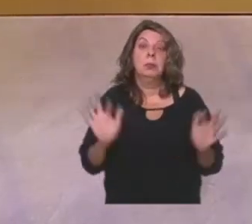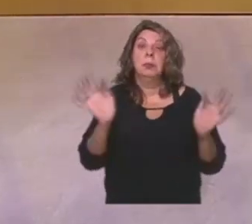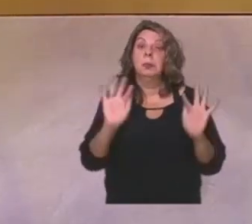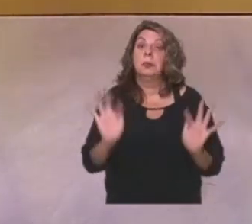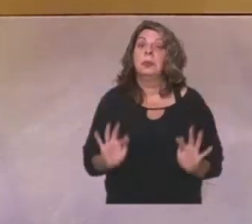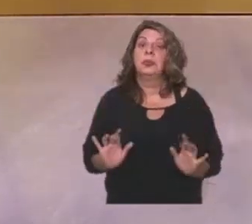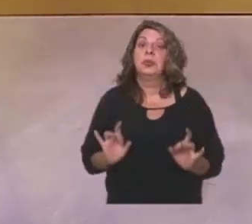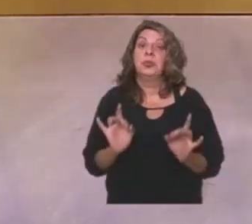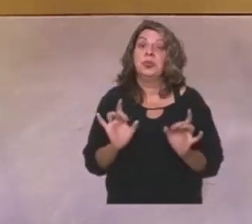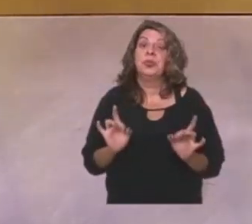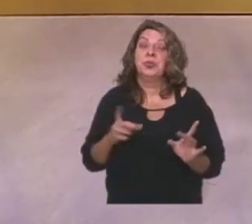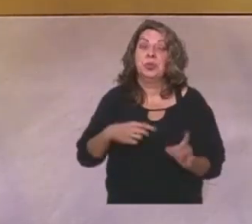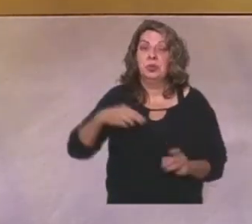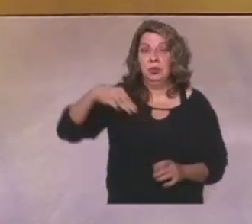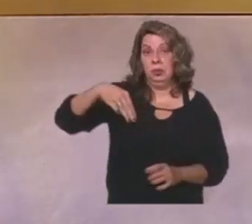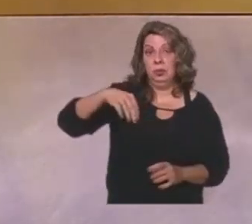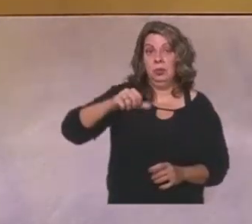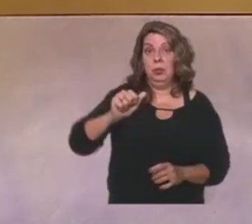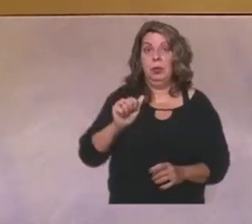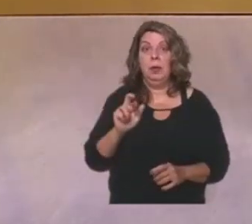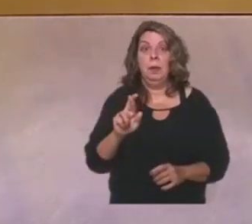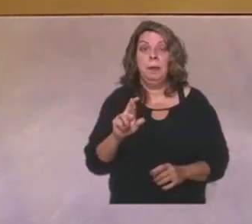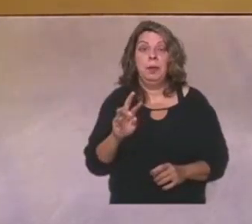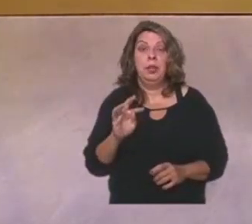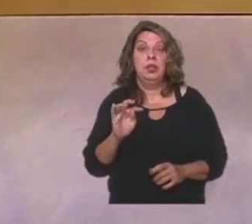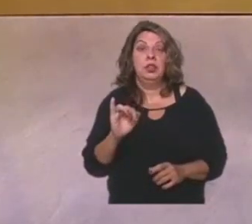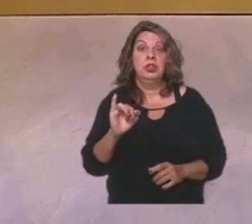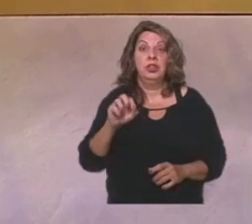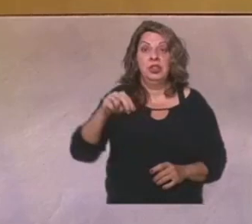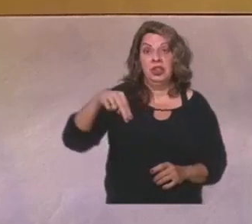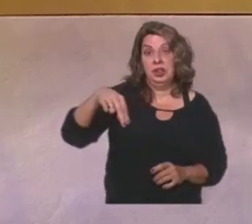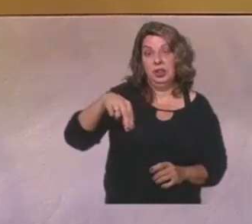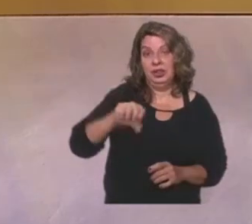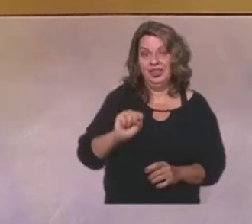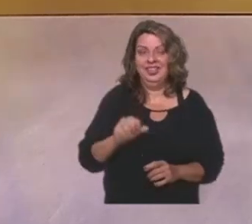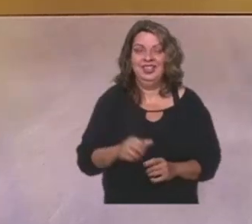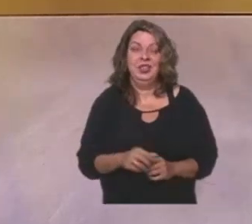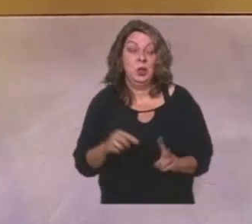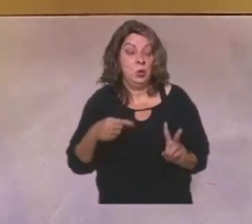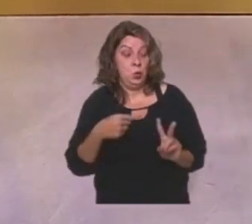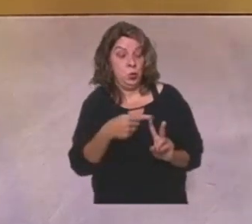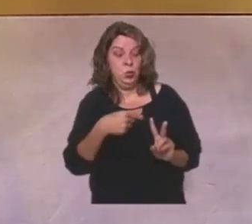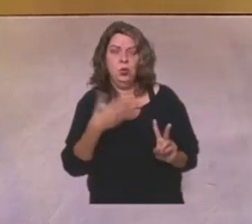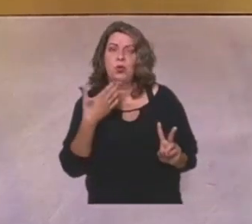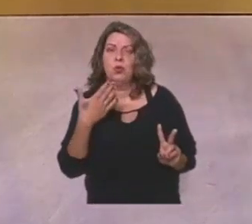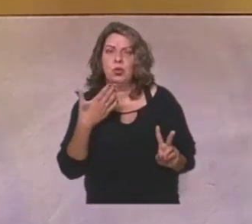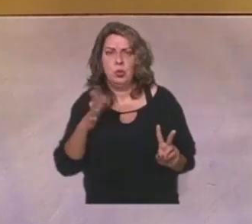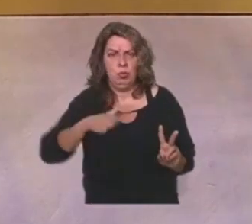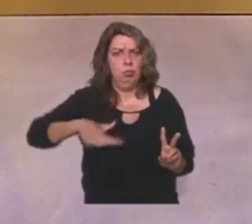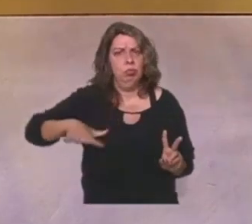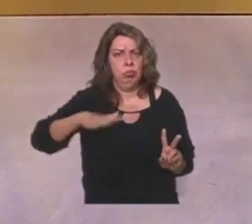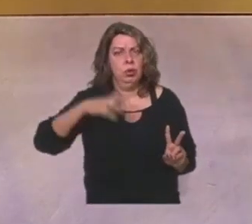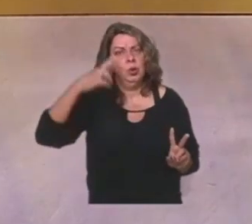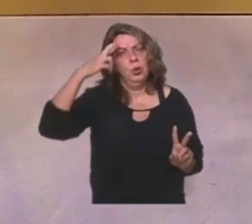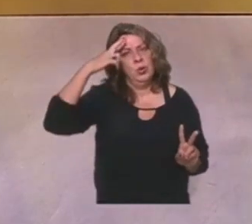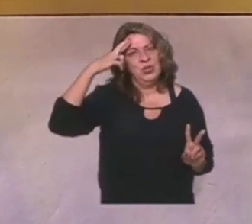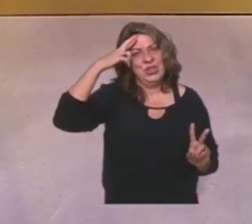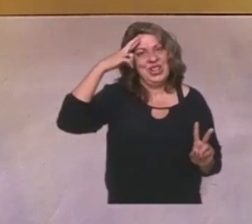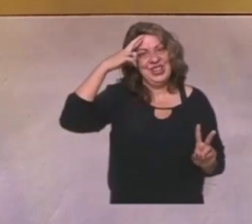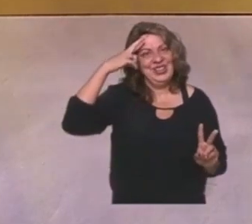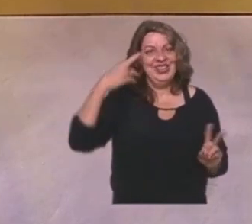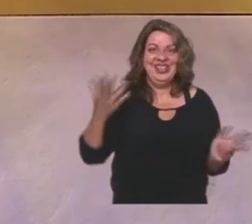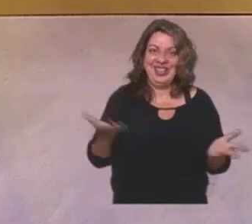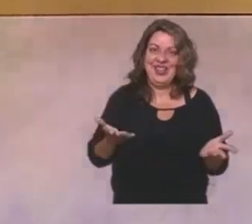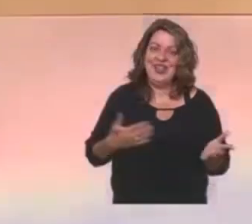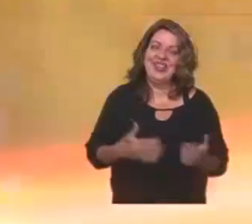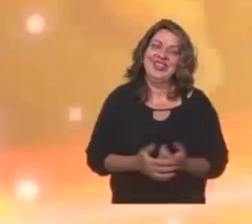foi o promotor pé quente, o Martins, que já é figurinha carimbada no quarto prêmio, viu? Os dois conversaram com nossa equipe, com o Rogério, e a gente vê agora,